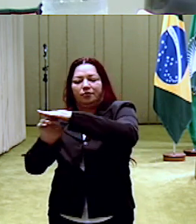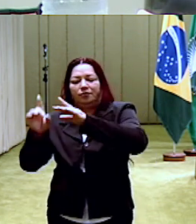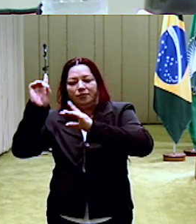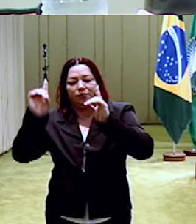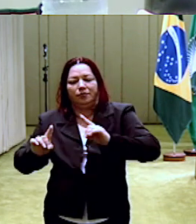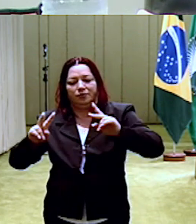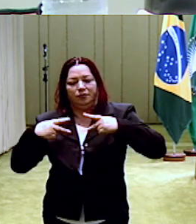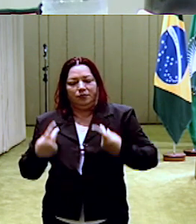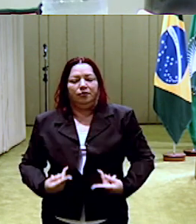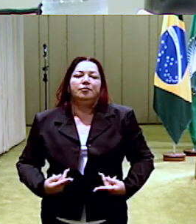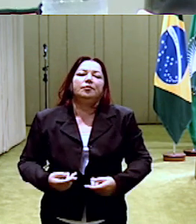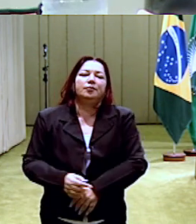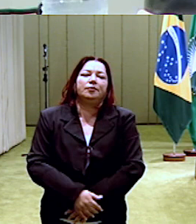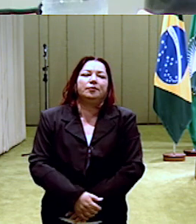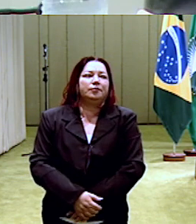humanos.